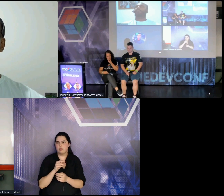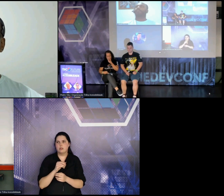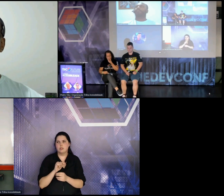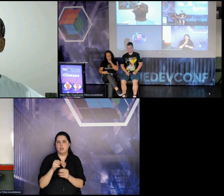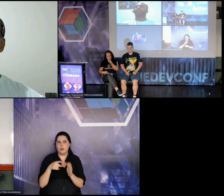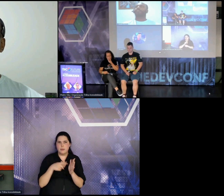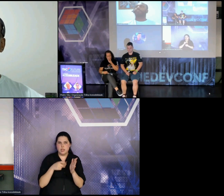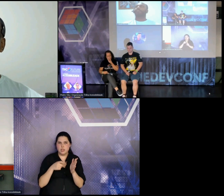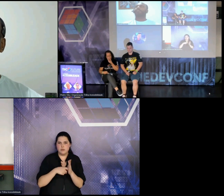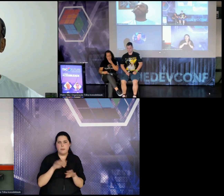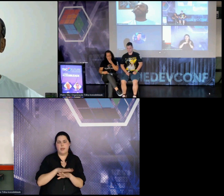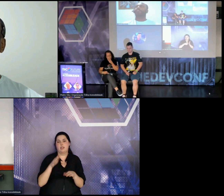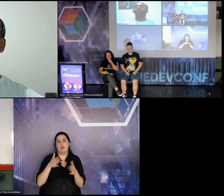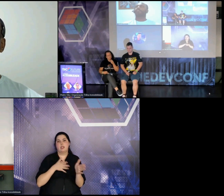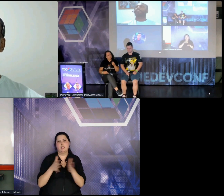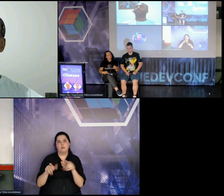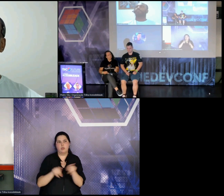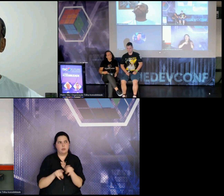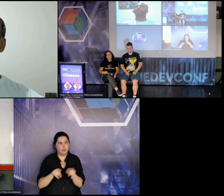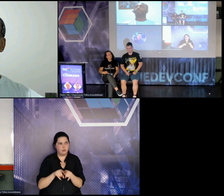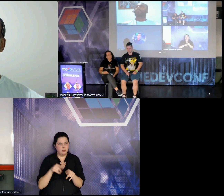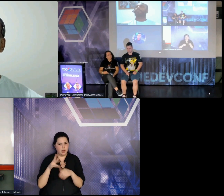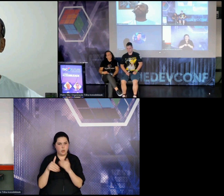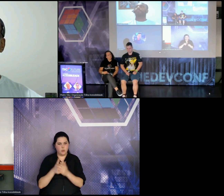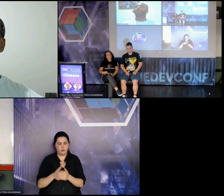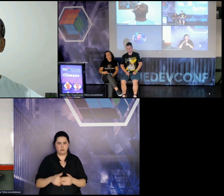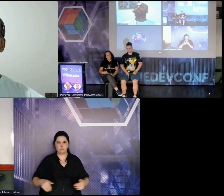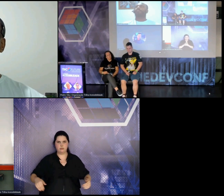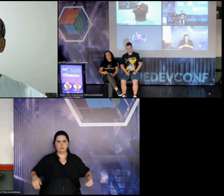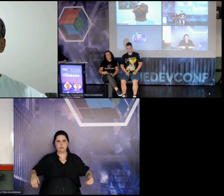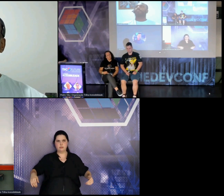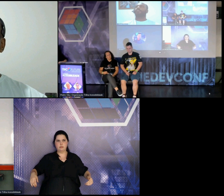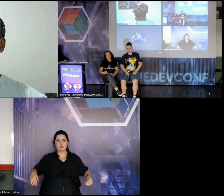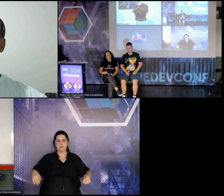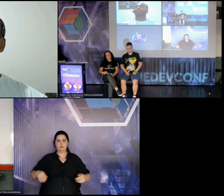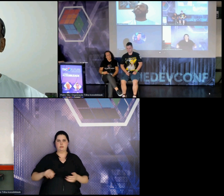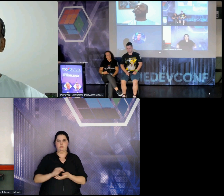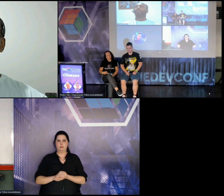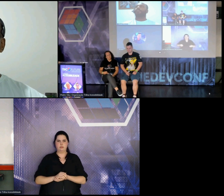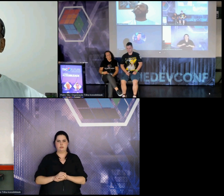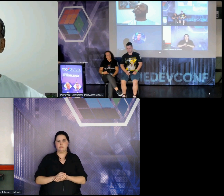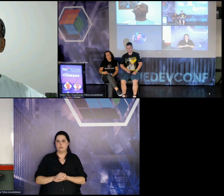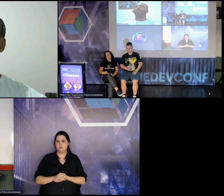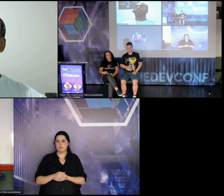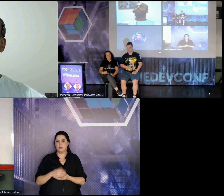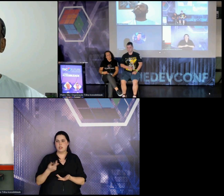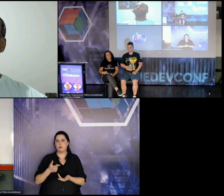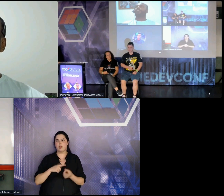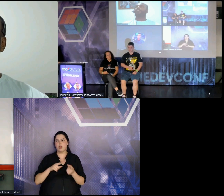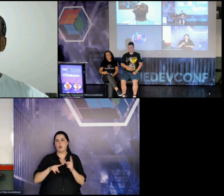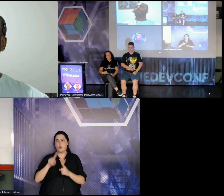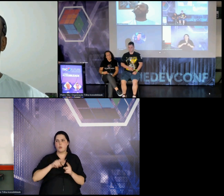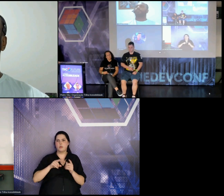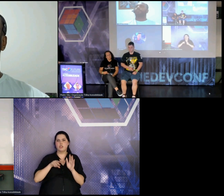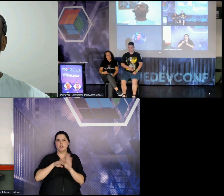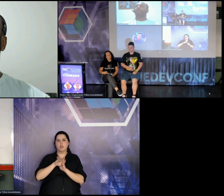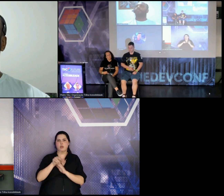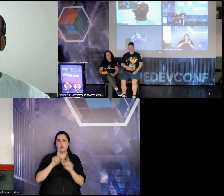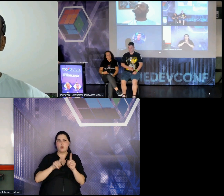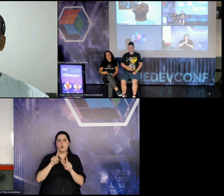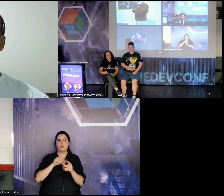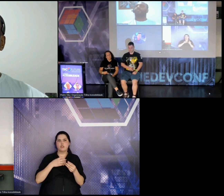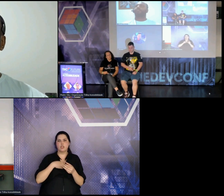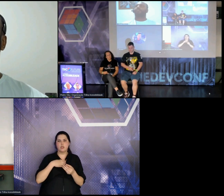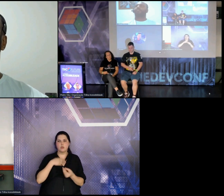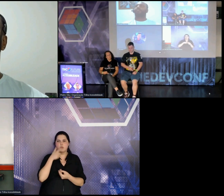elas sejam acessíveis já para todo mundo utilizar. Então, existem alguns indicadores, algumas formas que a gente